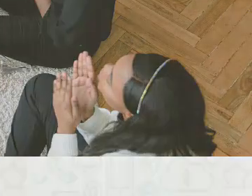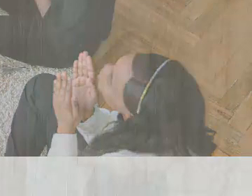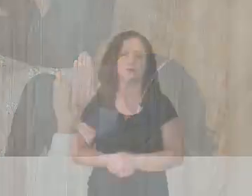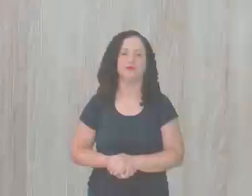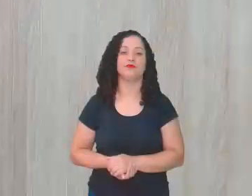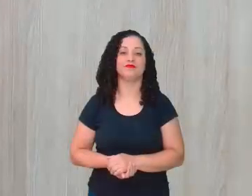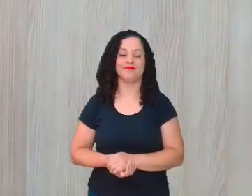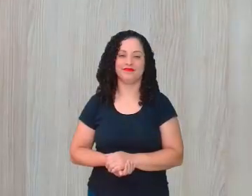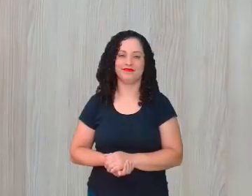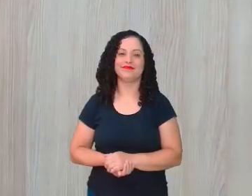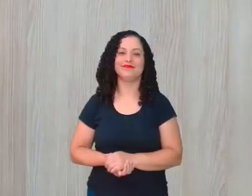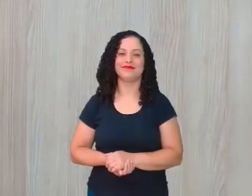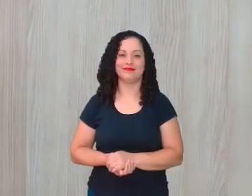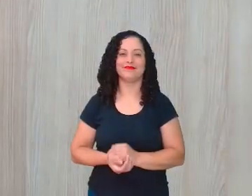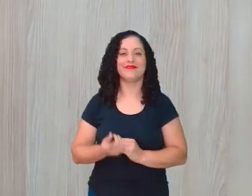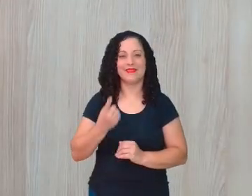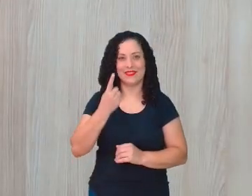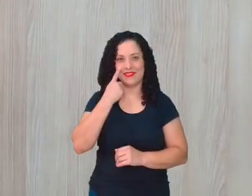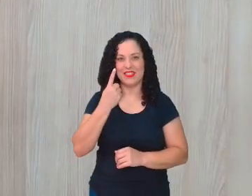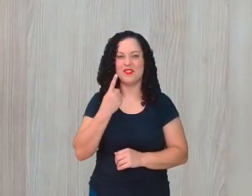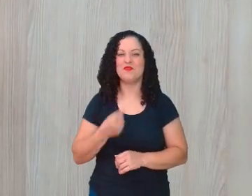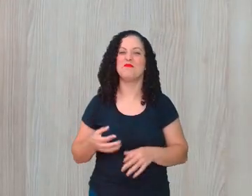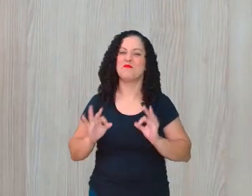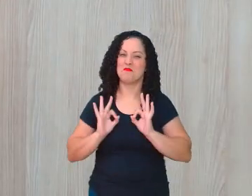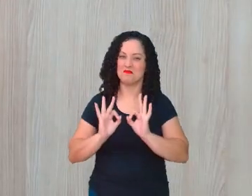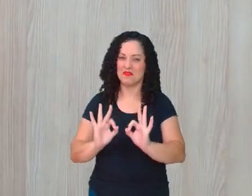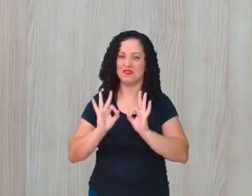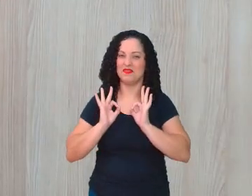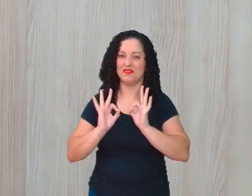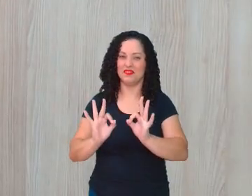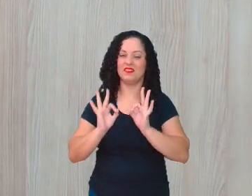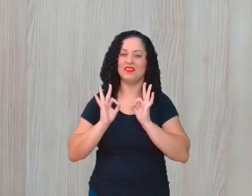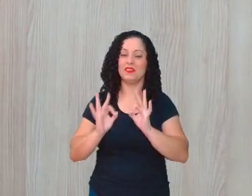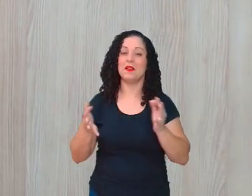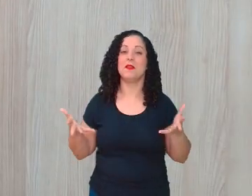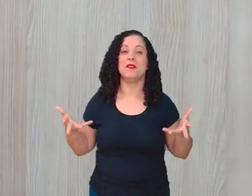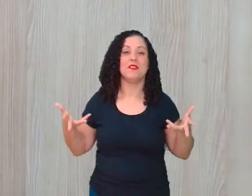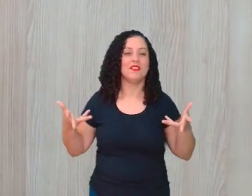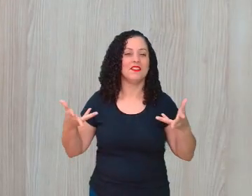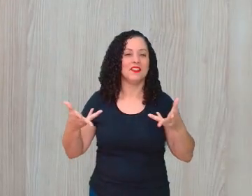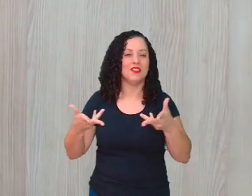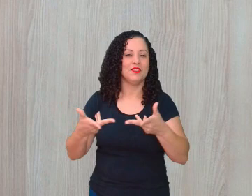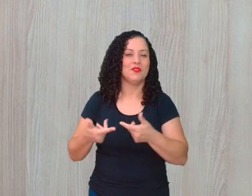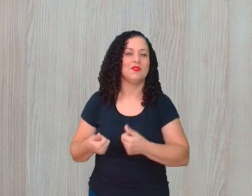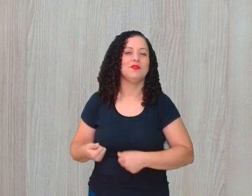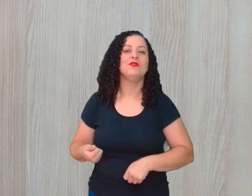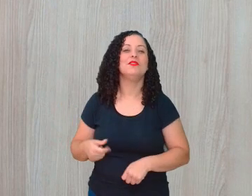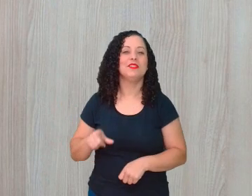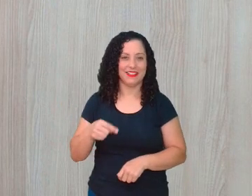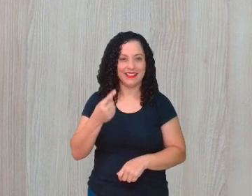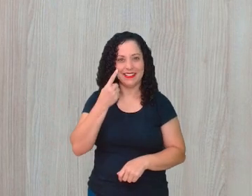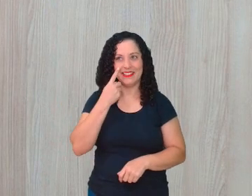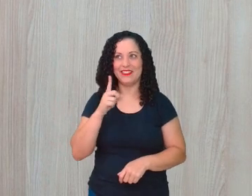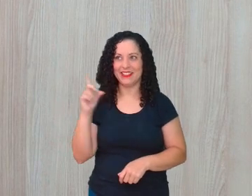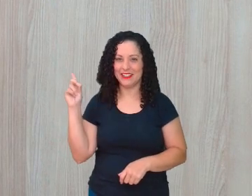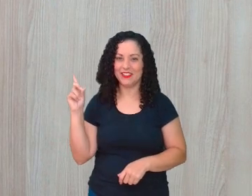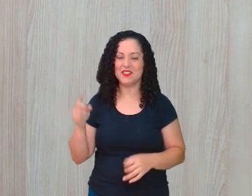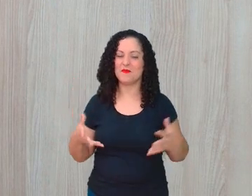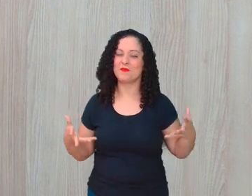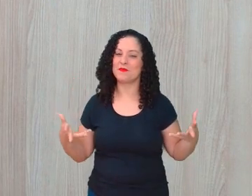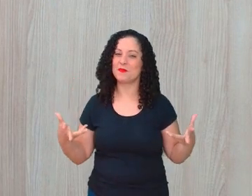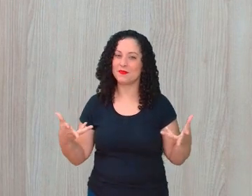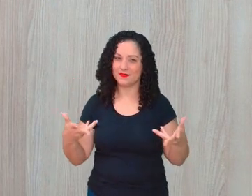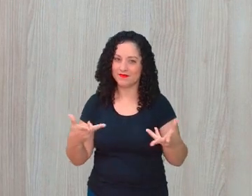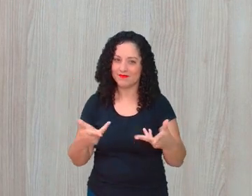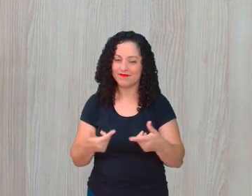Aí vocês viram, né? Ai, Que delícia, delícia, né, Gini? Gente, um chorinho. É chorinho. É chorinho